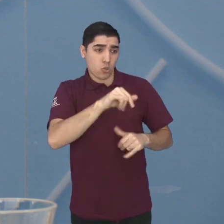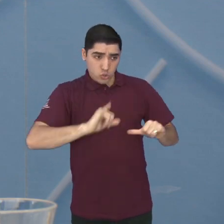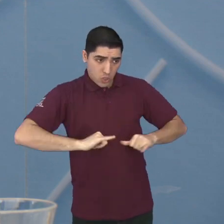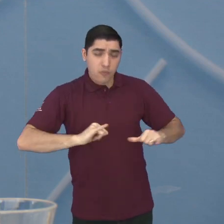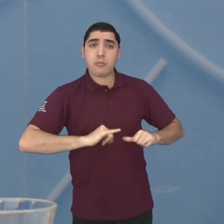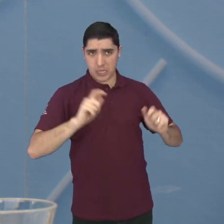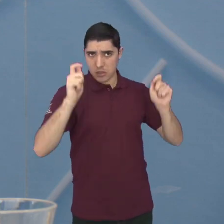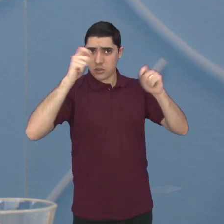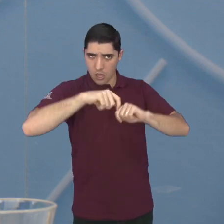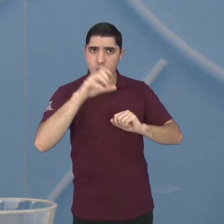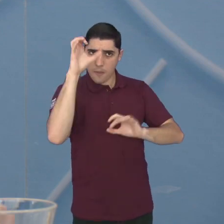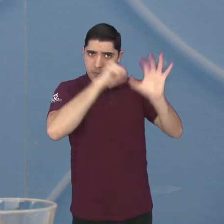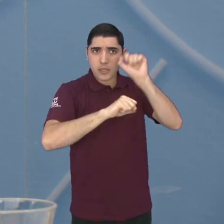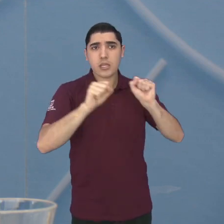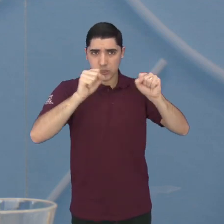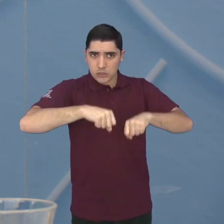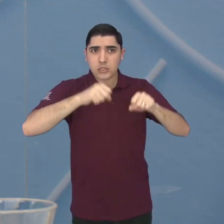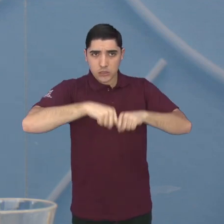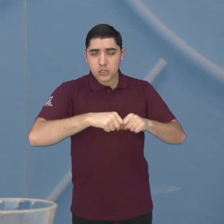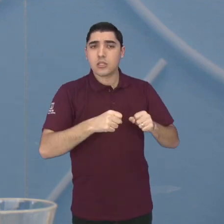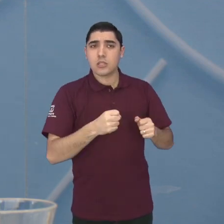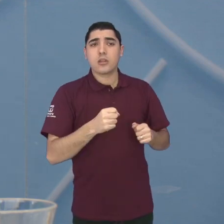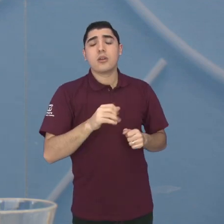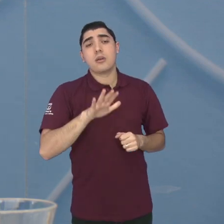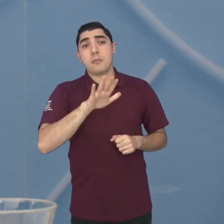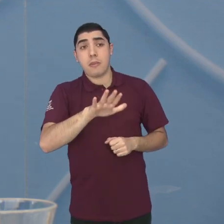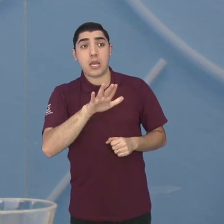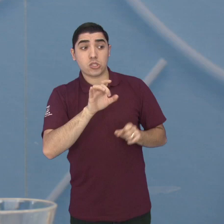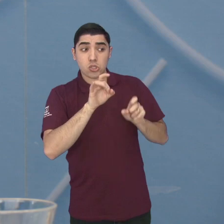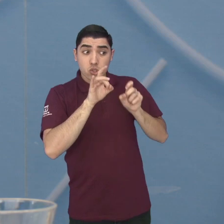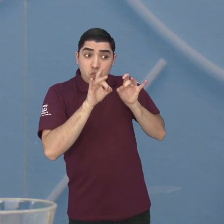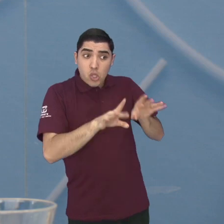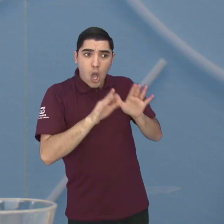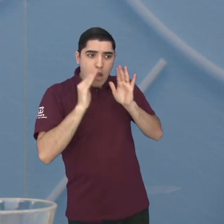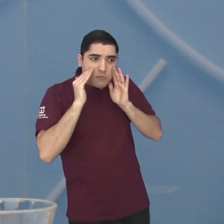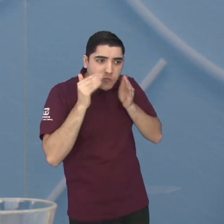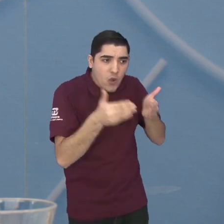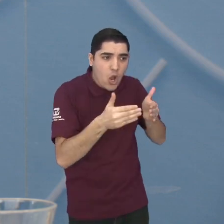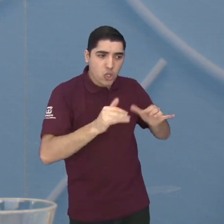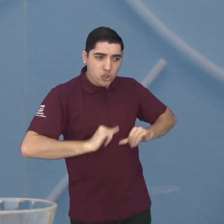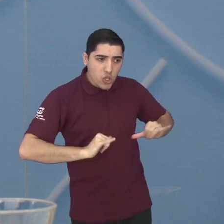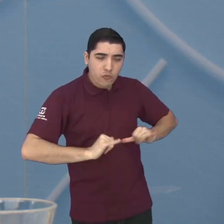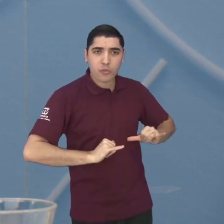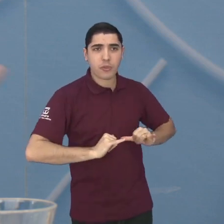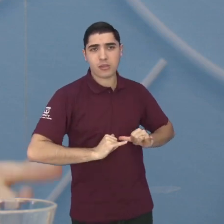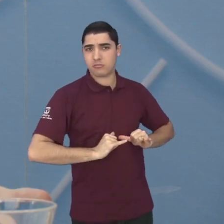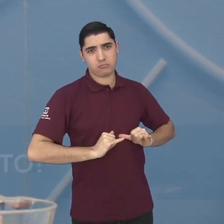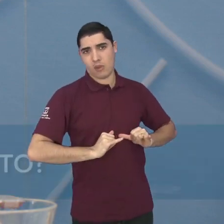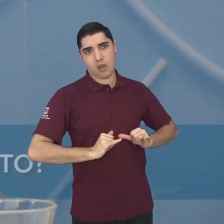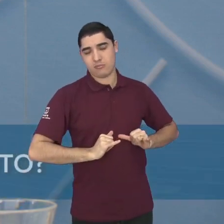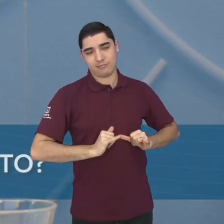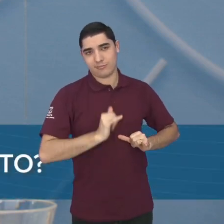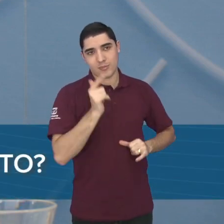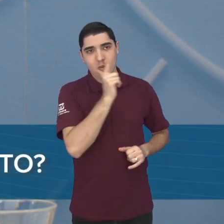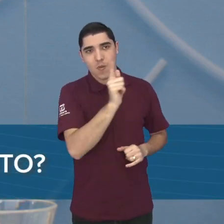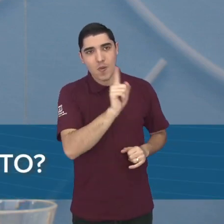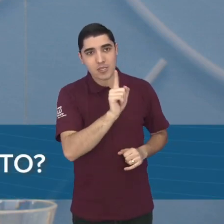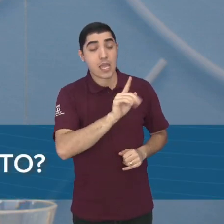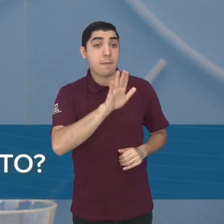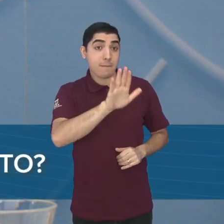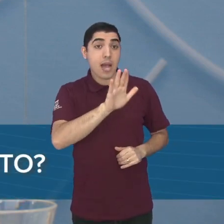coisas, até chega a ser uma questão até de sofri, então quero evitar esse sofrimento,